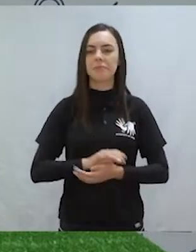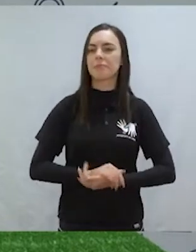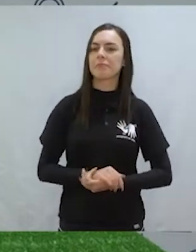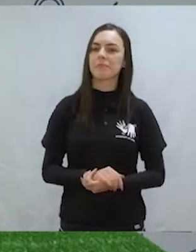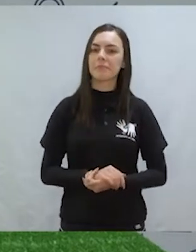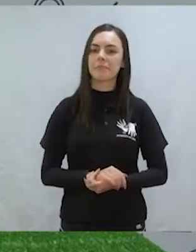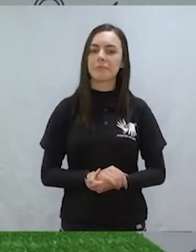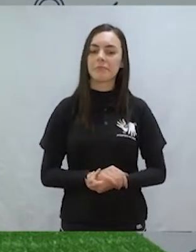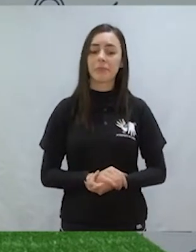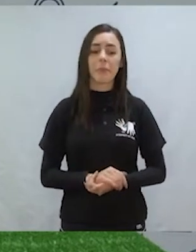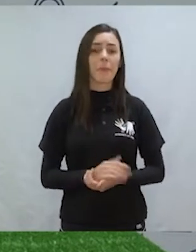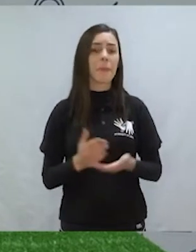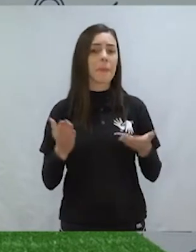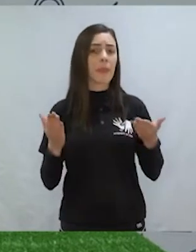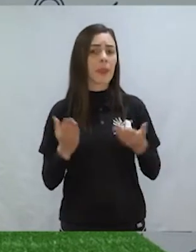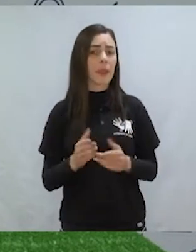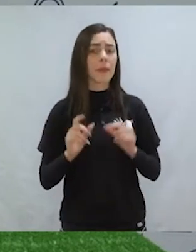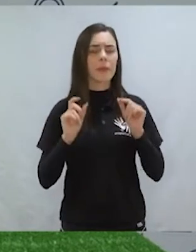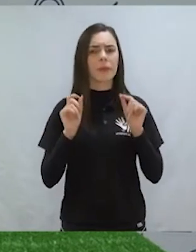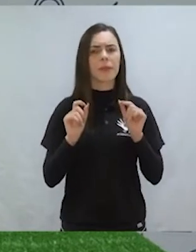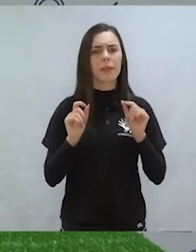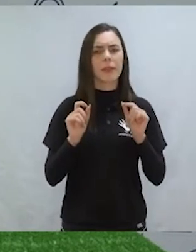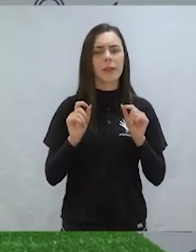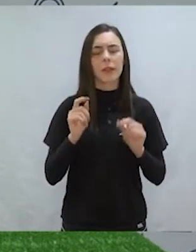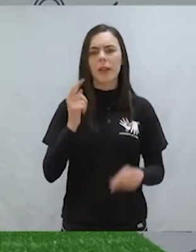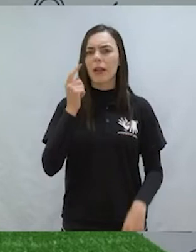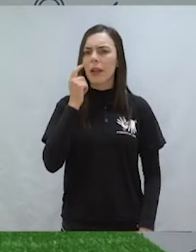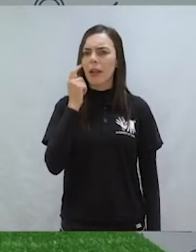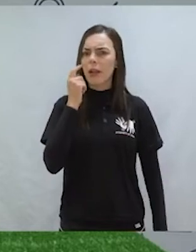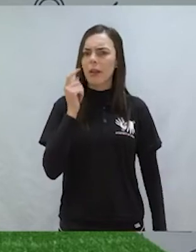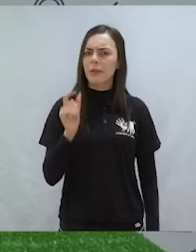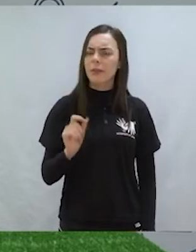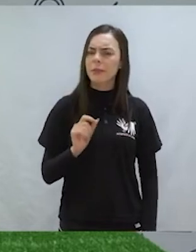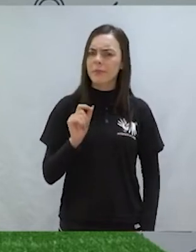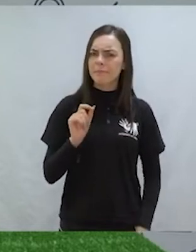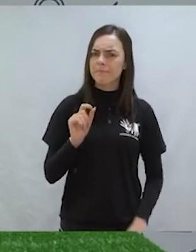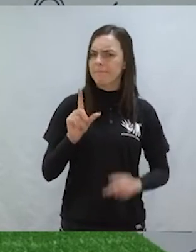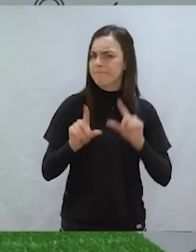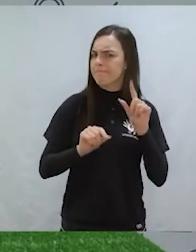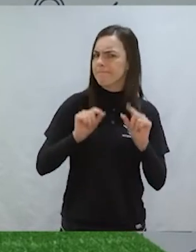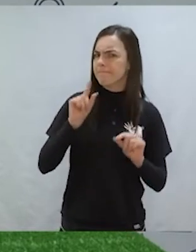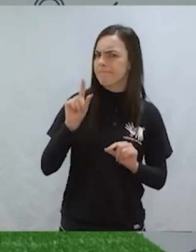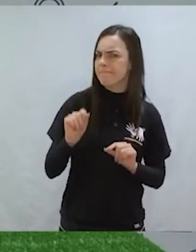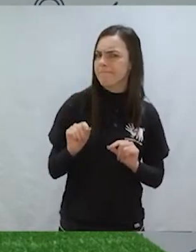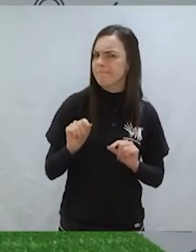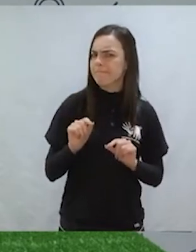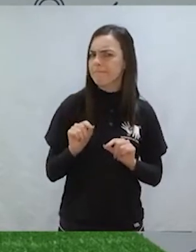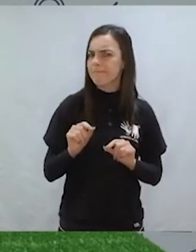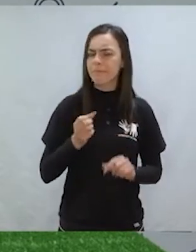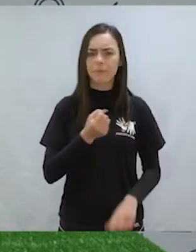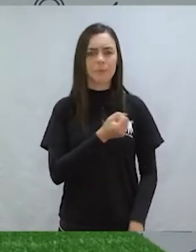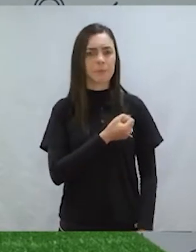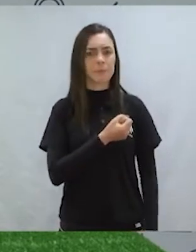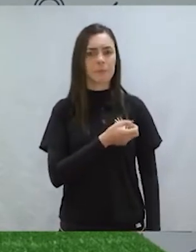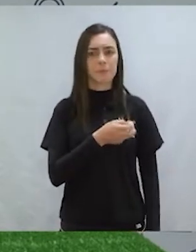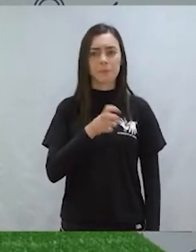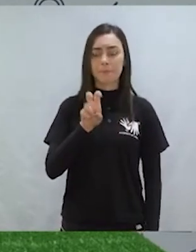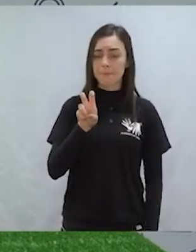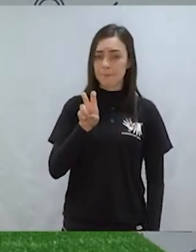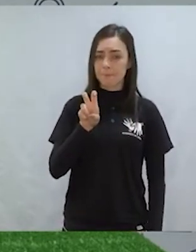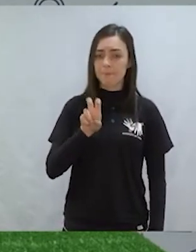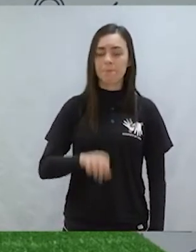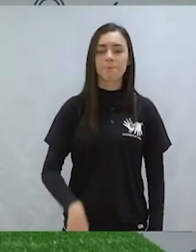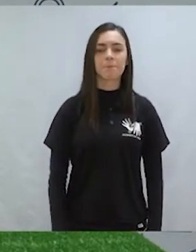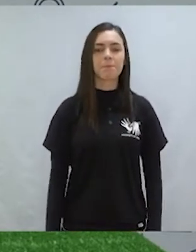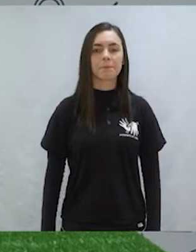bo. Mas agora, olhem lá, pediu para a gente separar o 5.